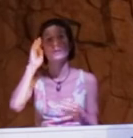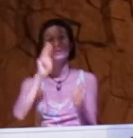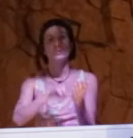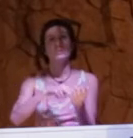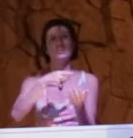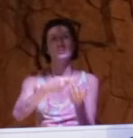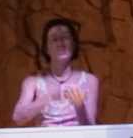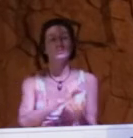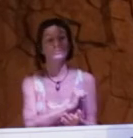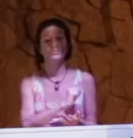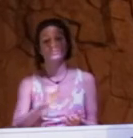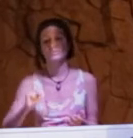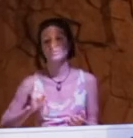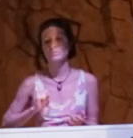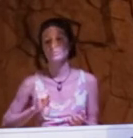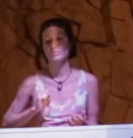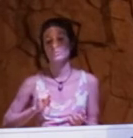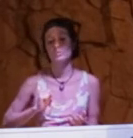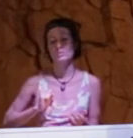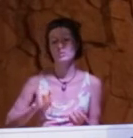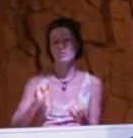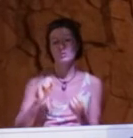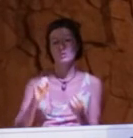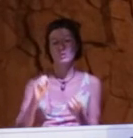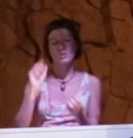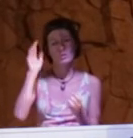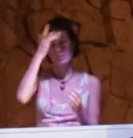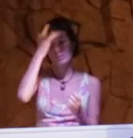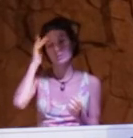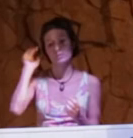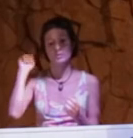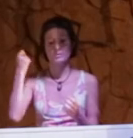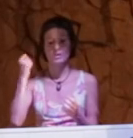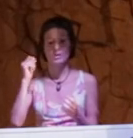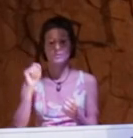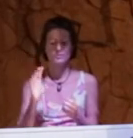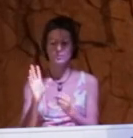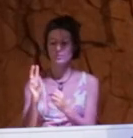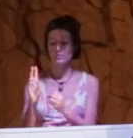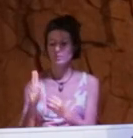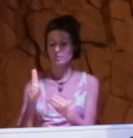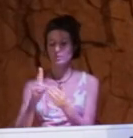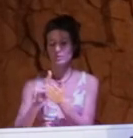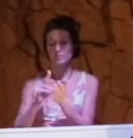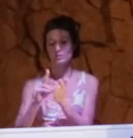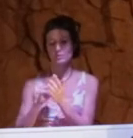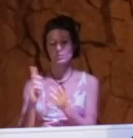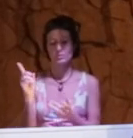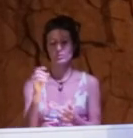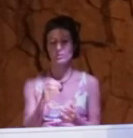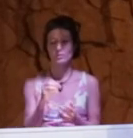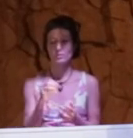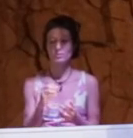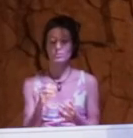afro, até indígena, também não. Então, quando eu falo livro, além do texto, ele tem a imagem. Então, será que essas imagens